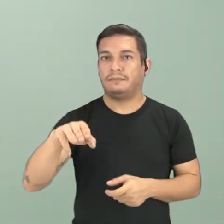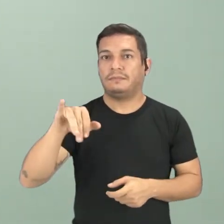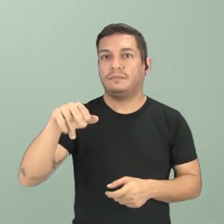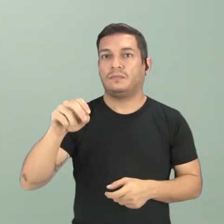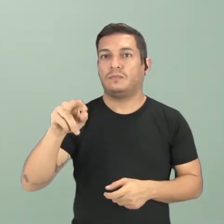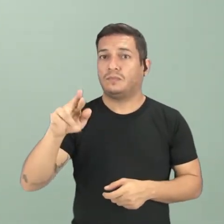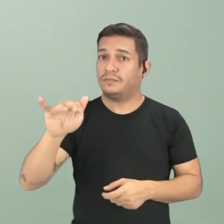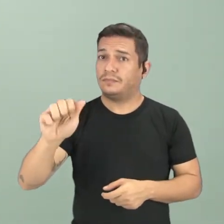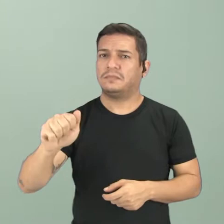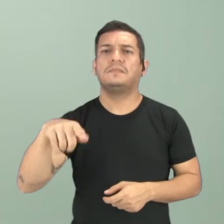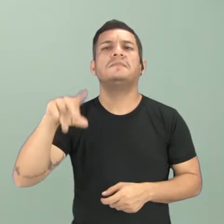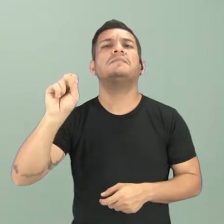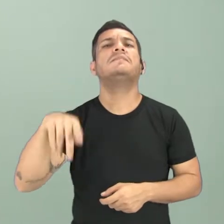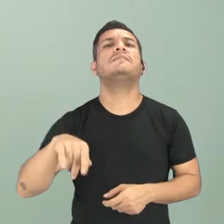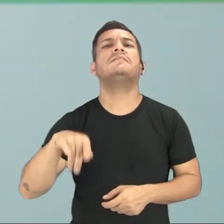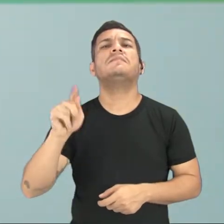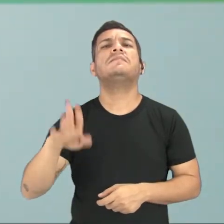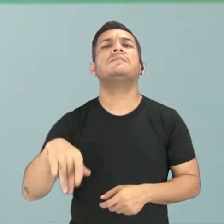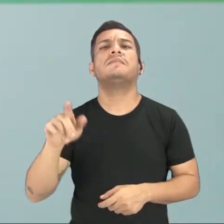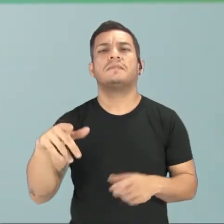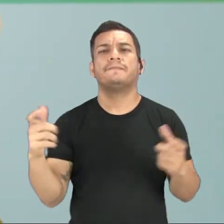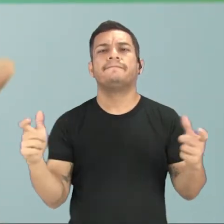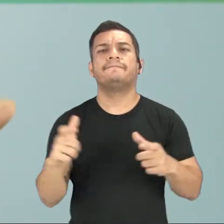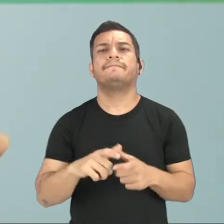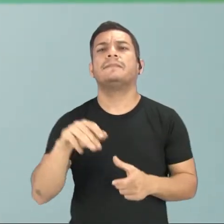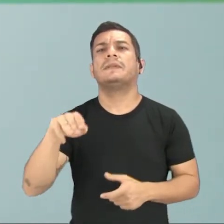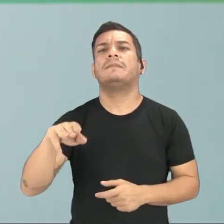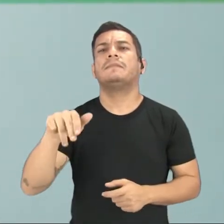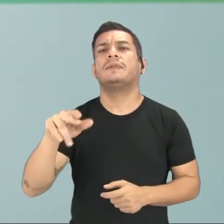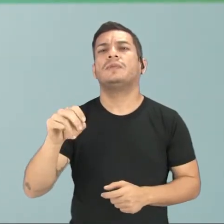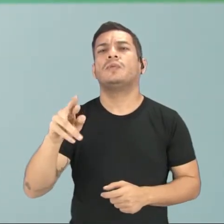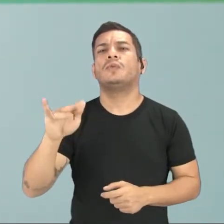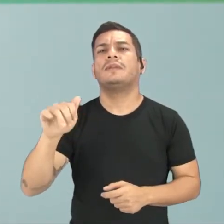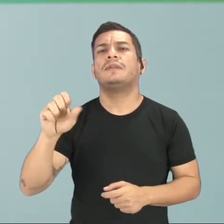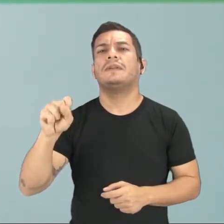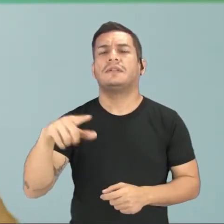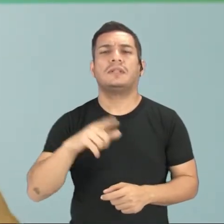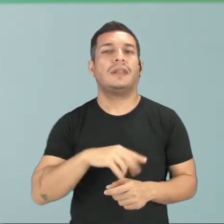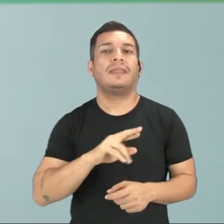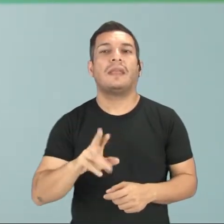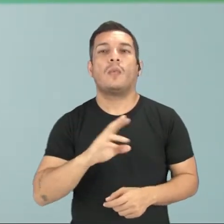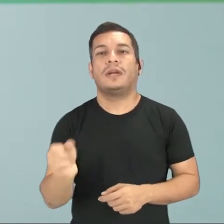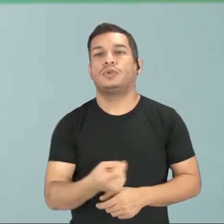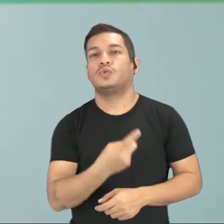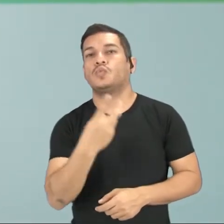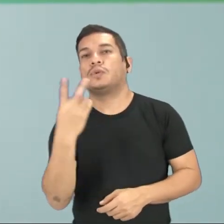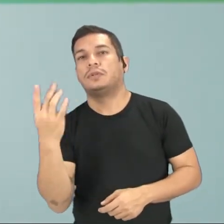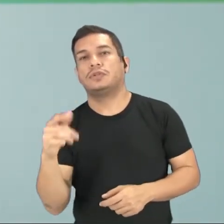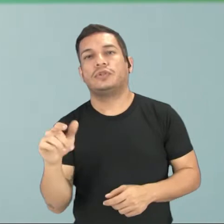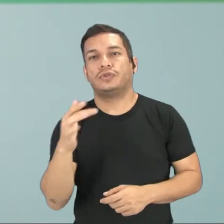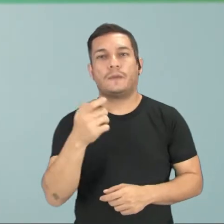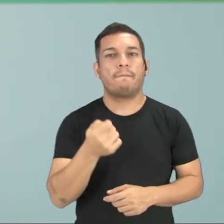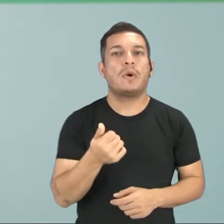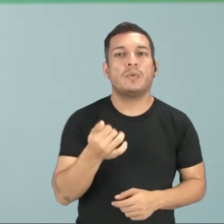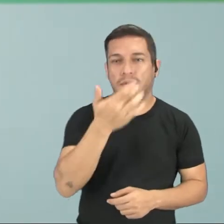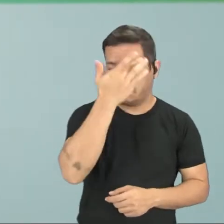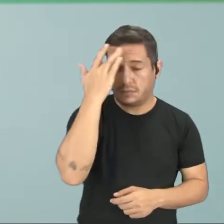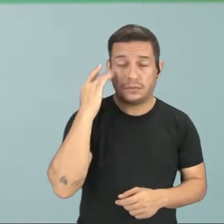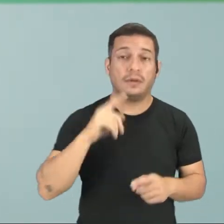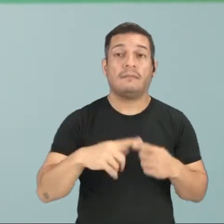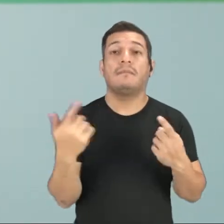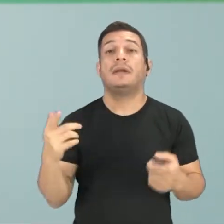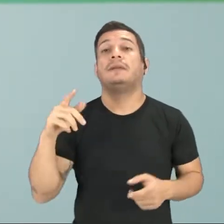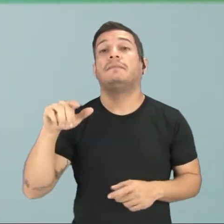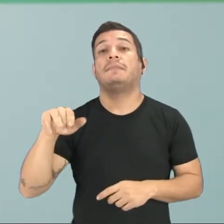essas minorias? Não é minoria no sentido quantitativo, de poucas pessoas, mas minoria